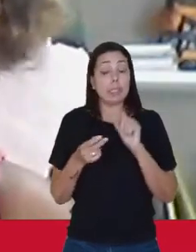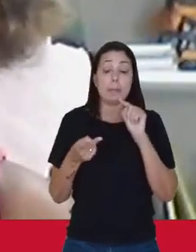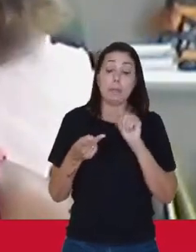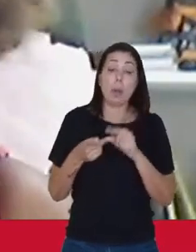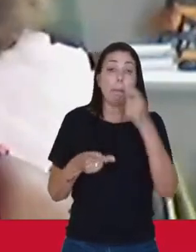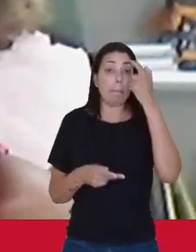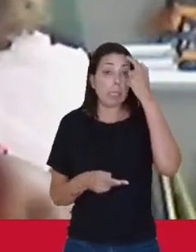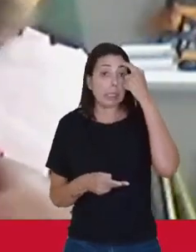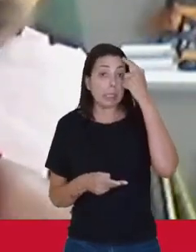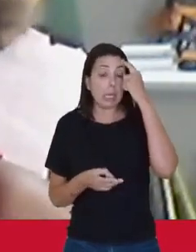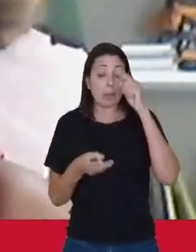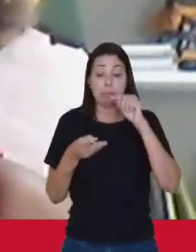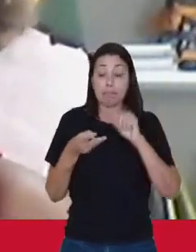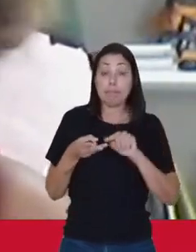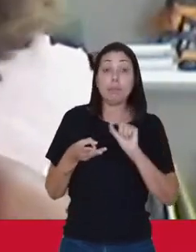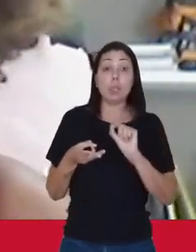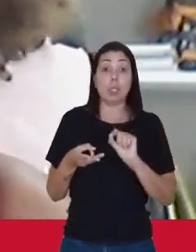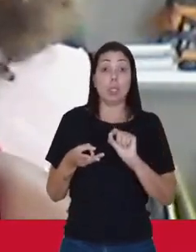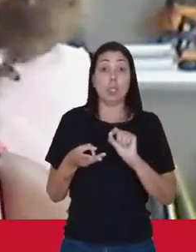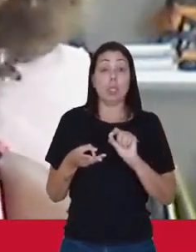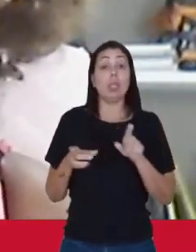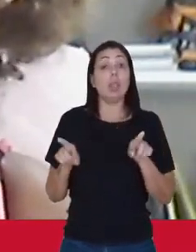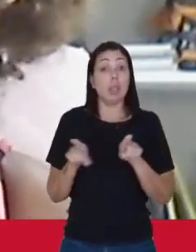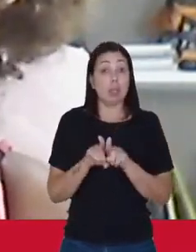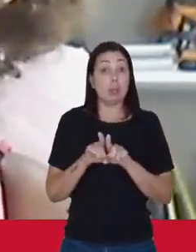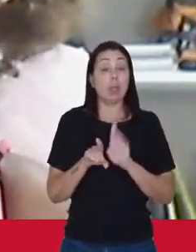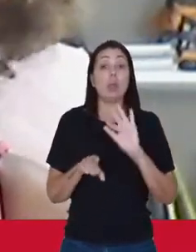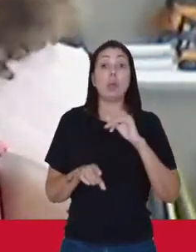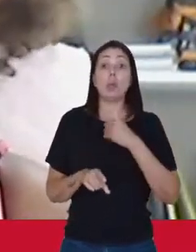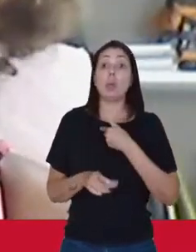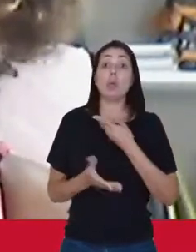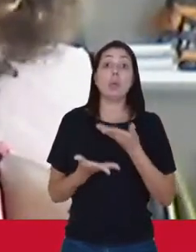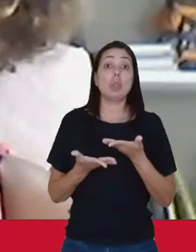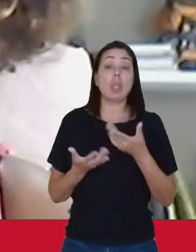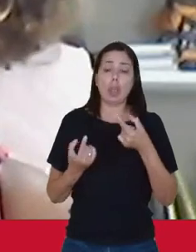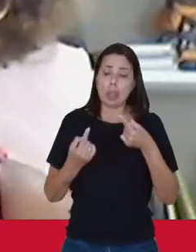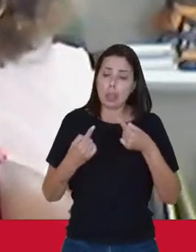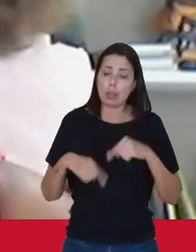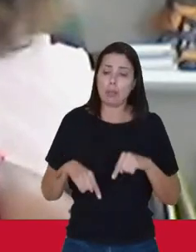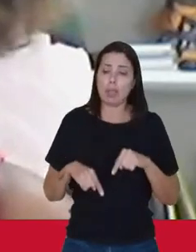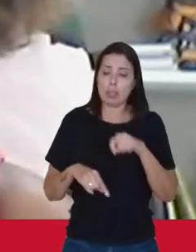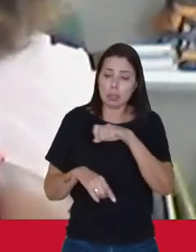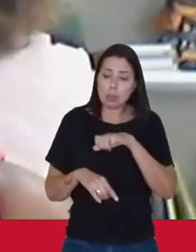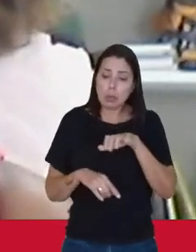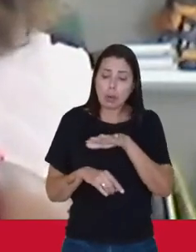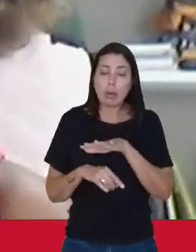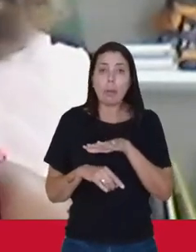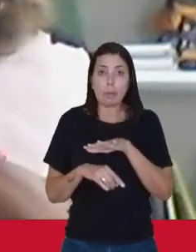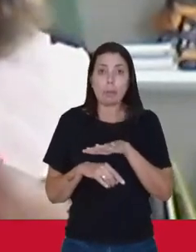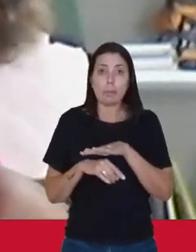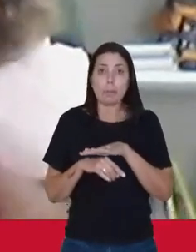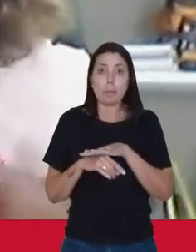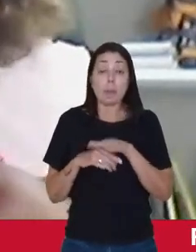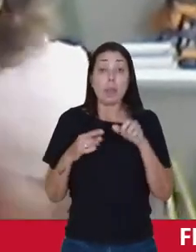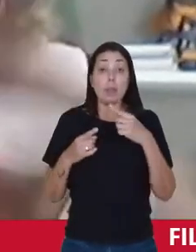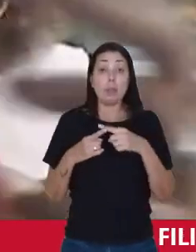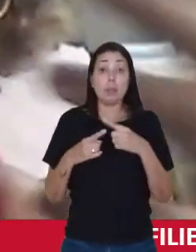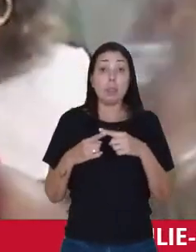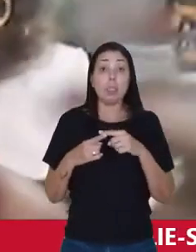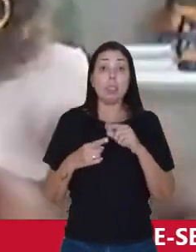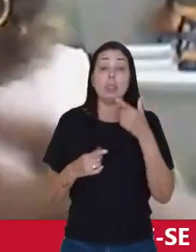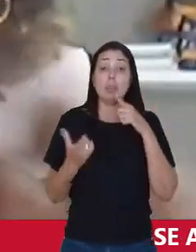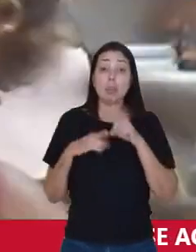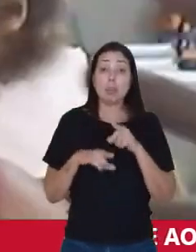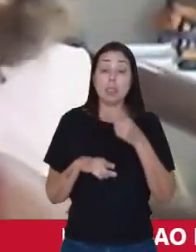nosso pensar, condiciona, inclusive, nossas defesas territoriais, né? Porque a gente